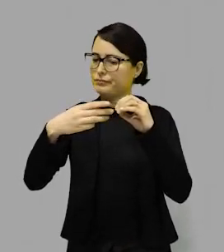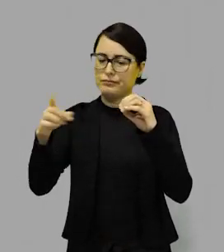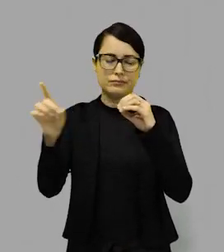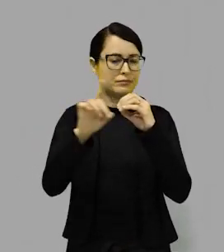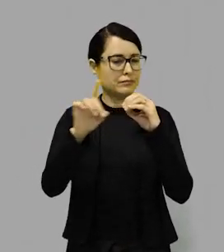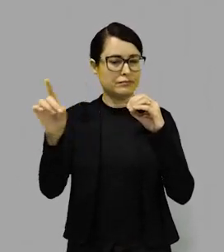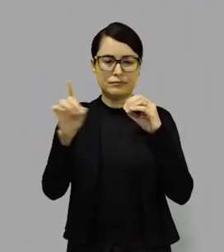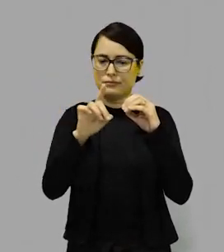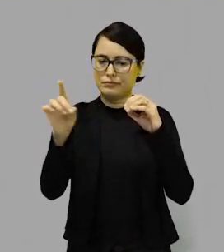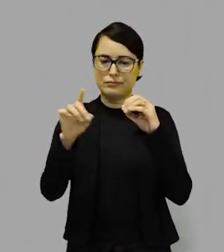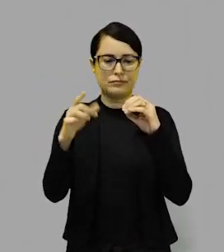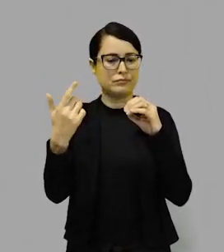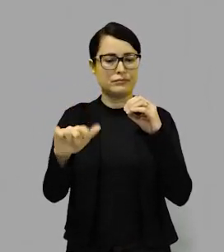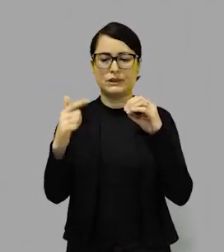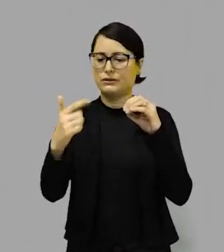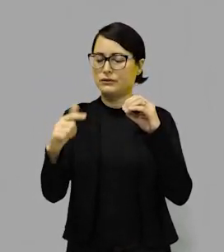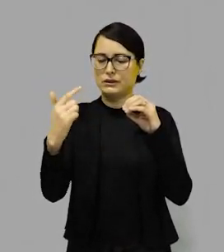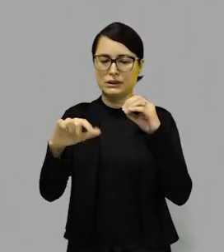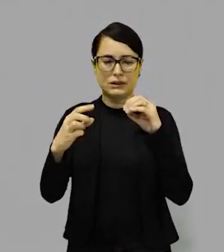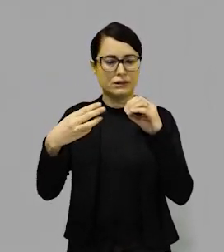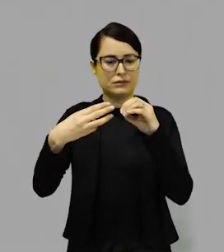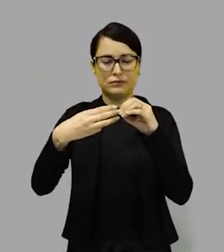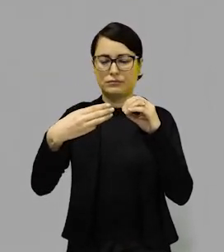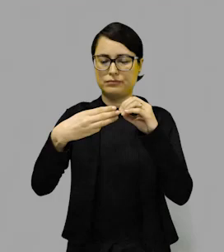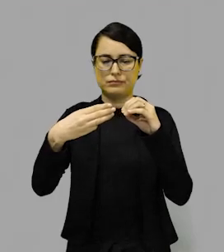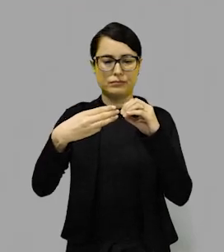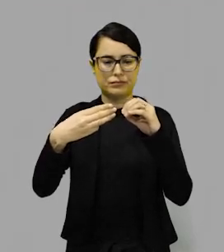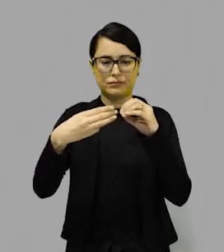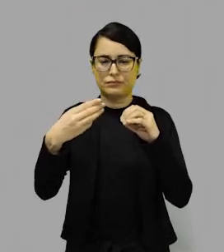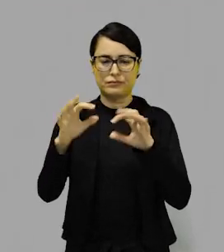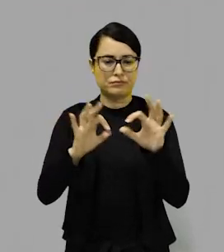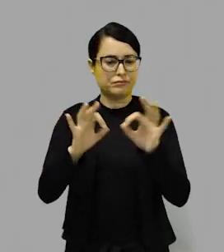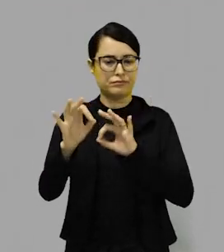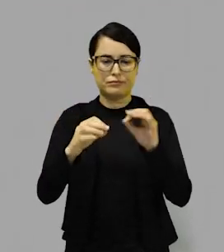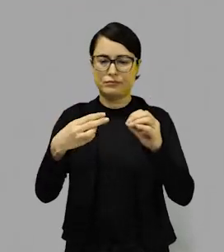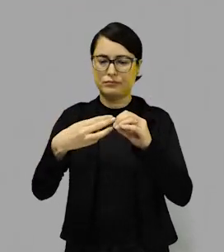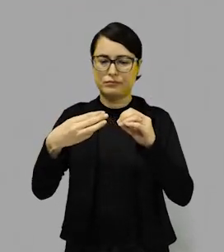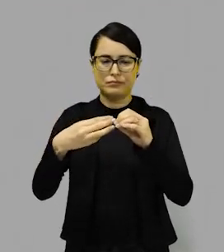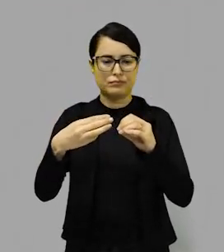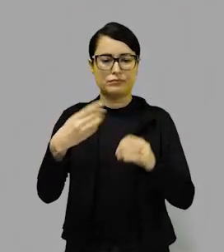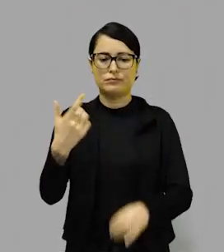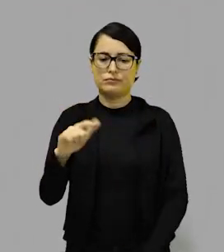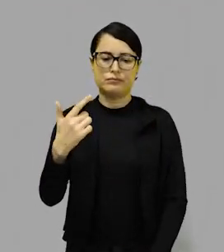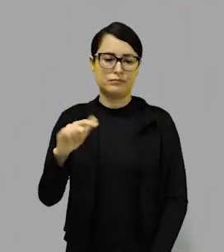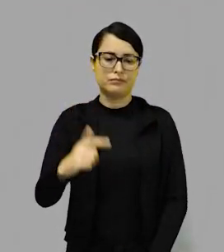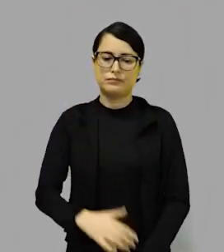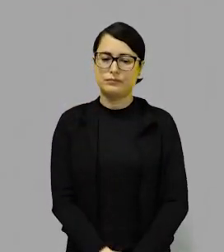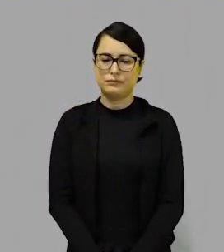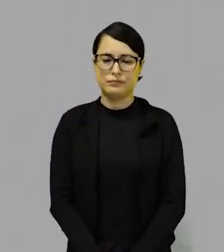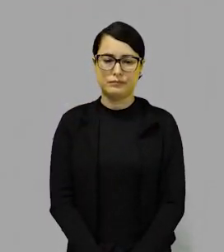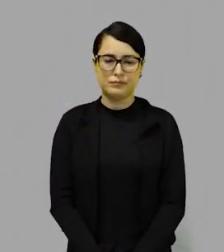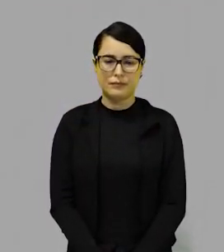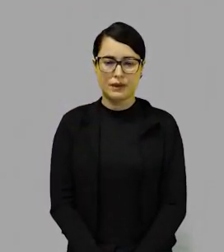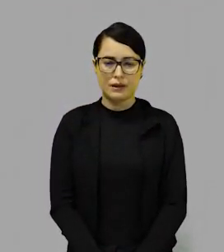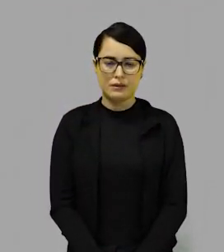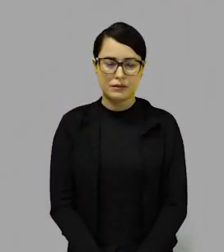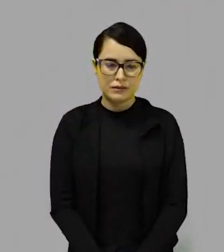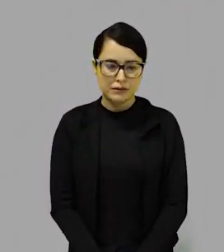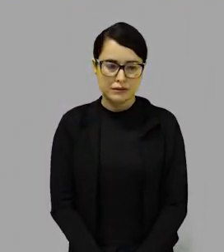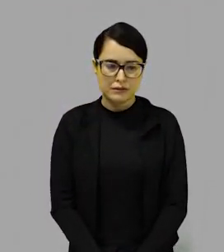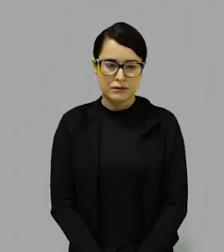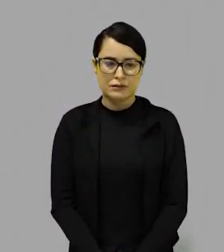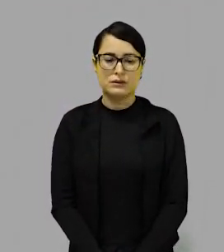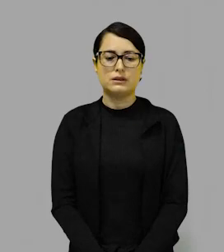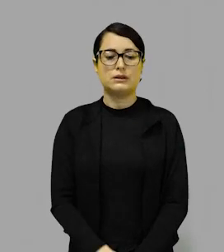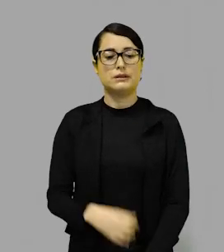formados por células, tá? Eles não são formados por células, são acelulares. Ora, se